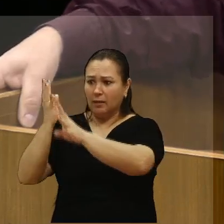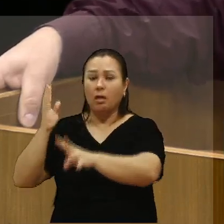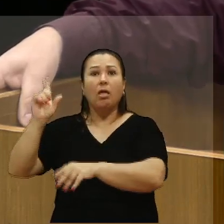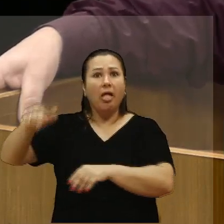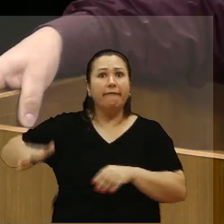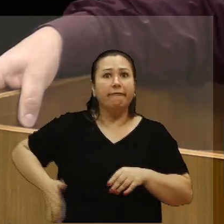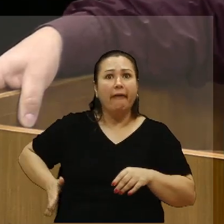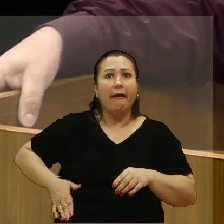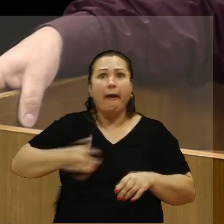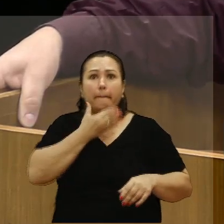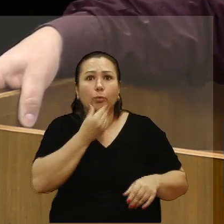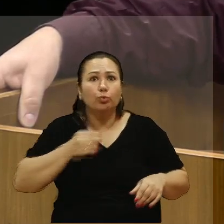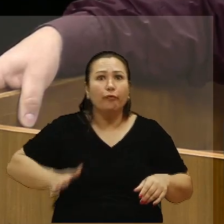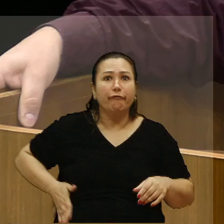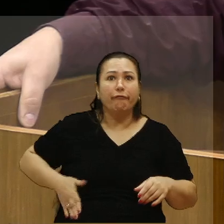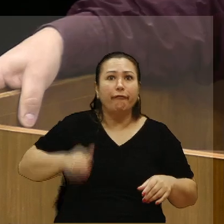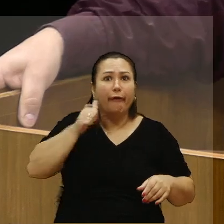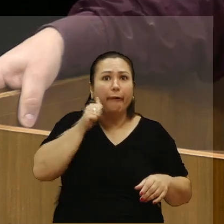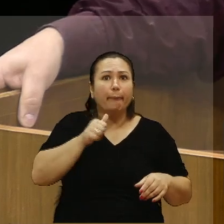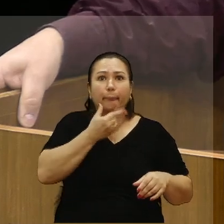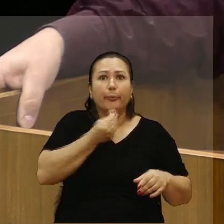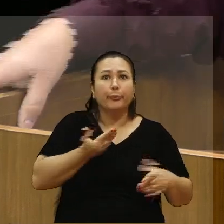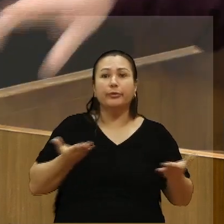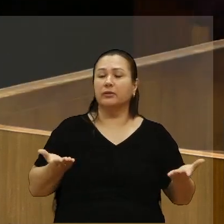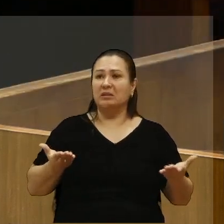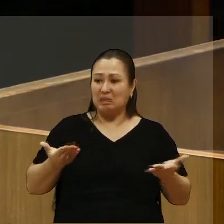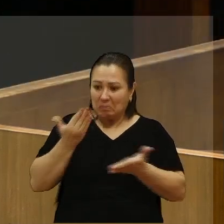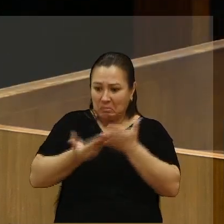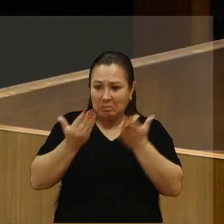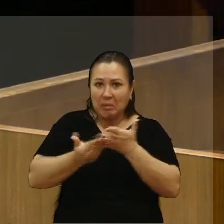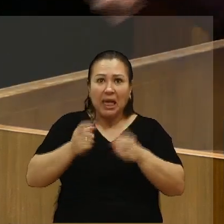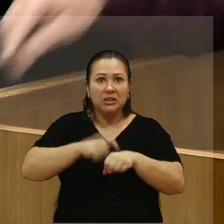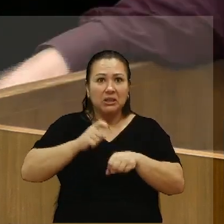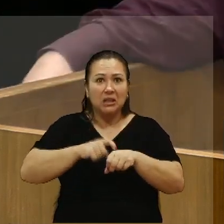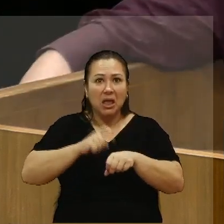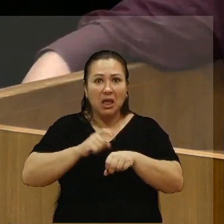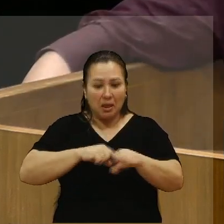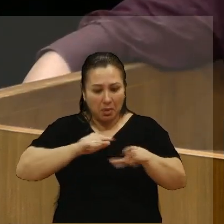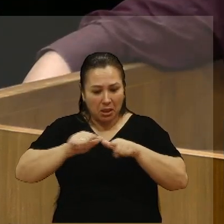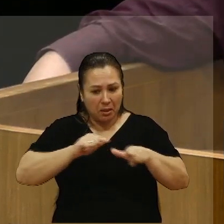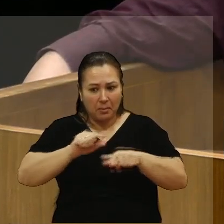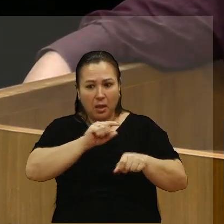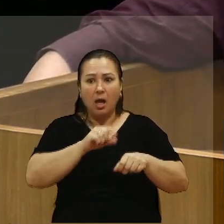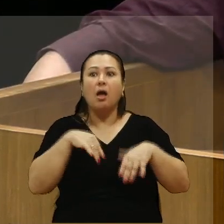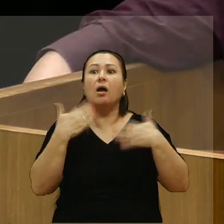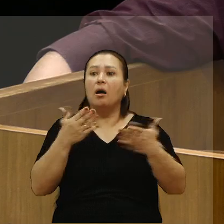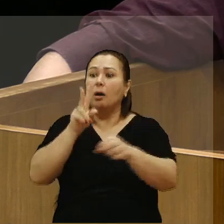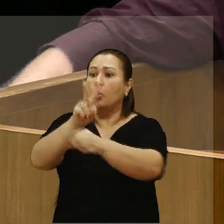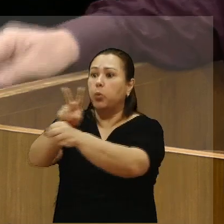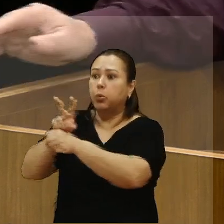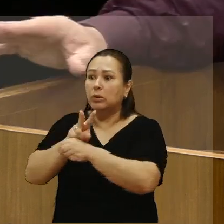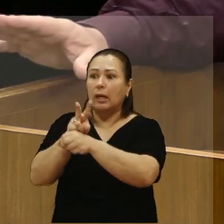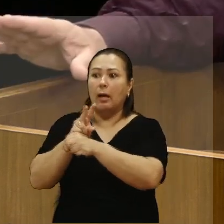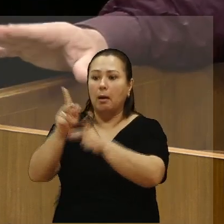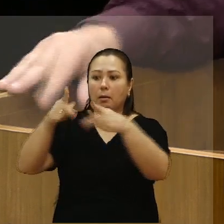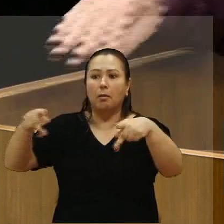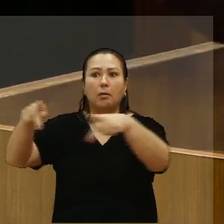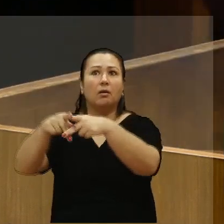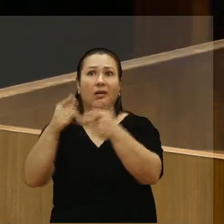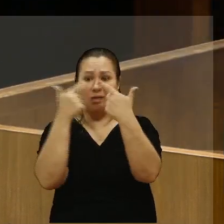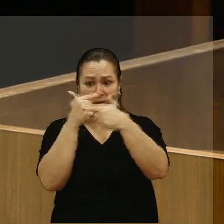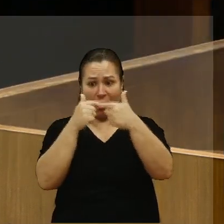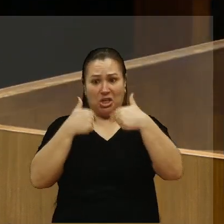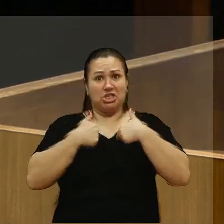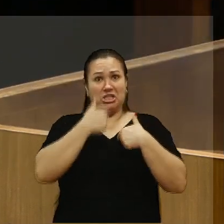vagabundo e vagabunda. Tá? Que perde tempo para trabalhar ao invés de cuidar da população. Tá? Então, se estão rindo de